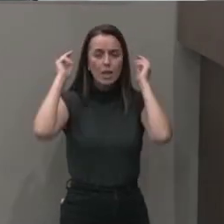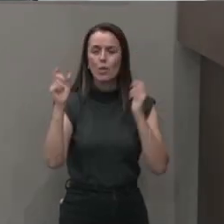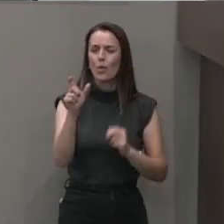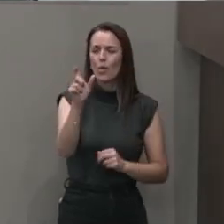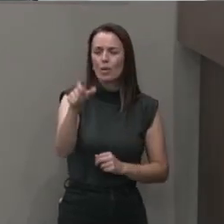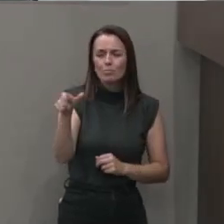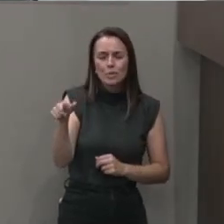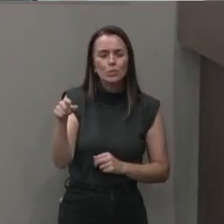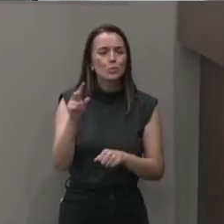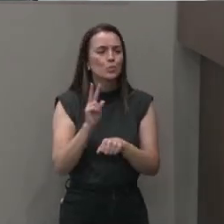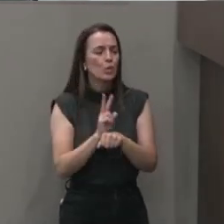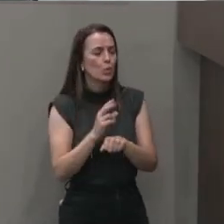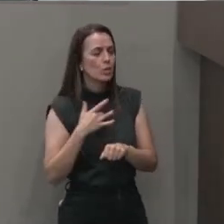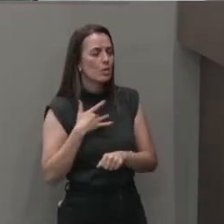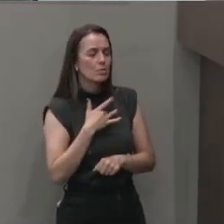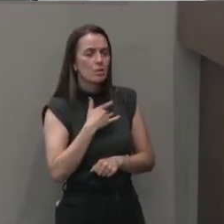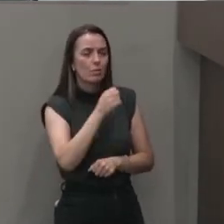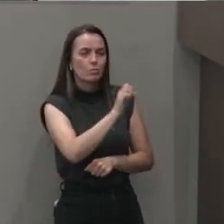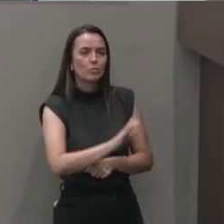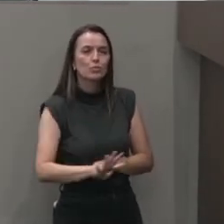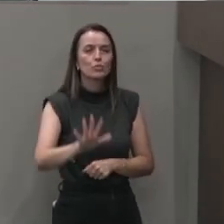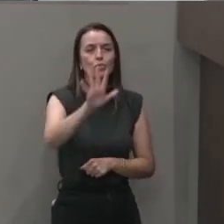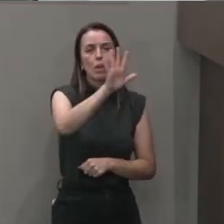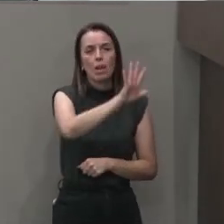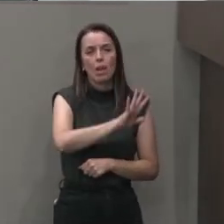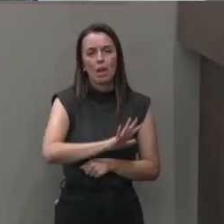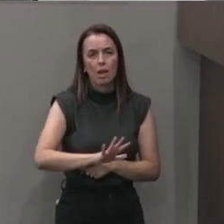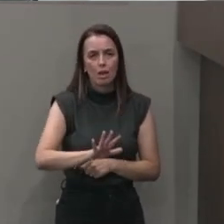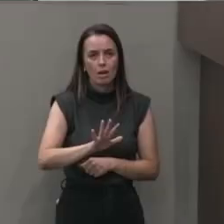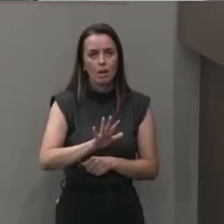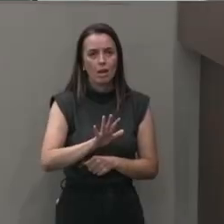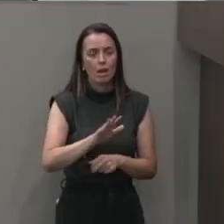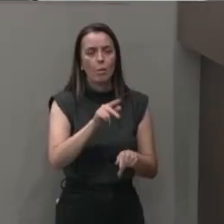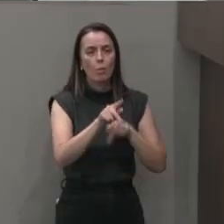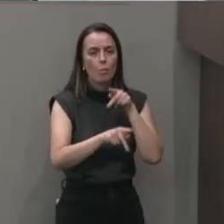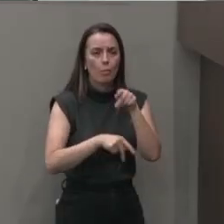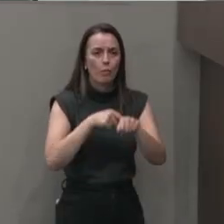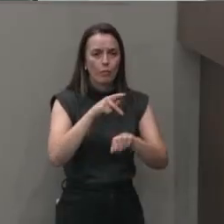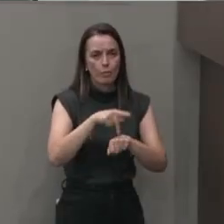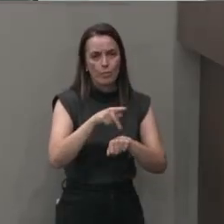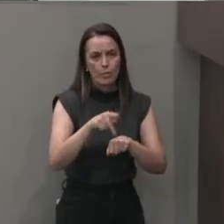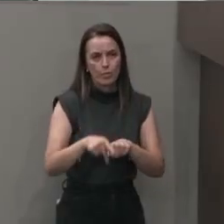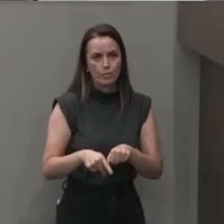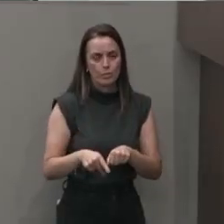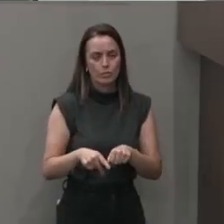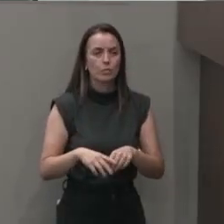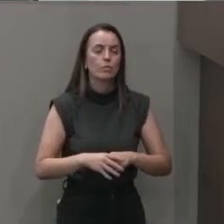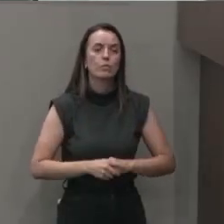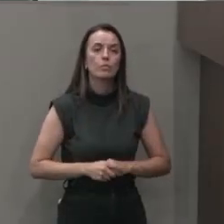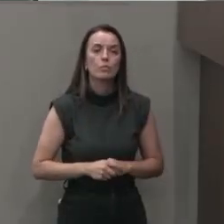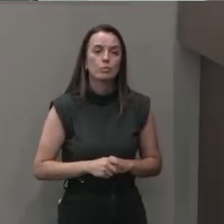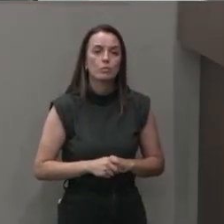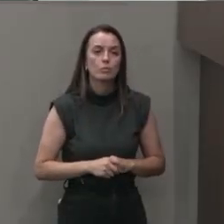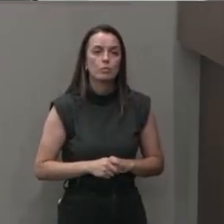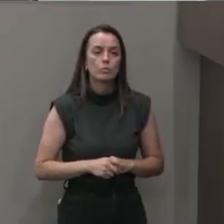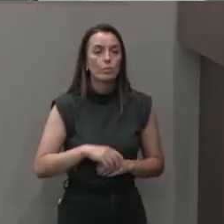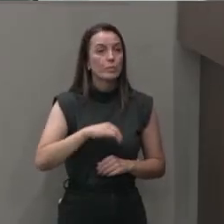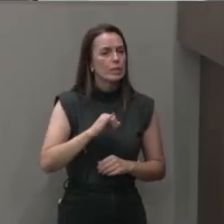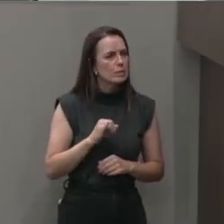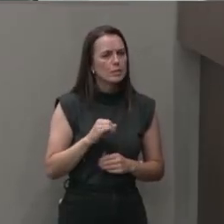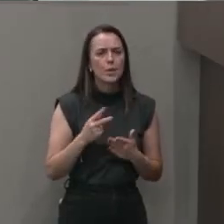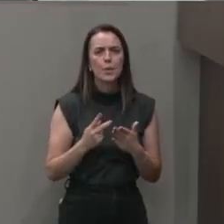cidadão passofundense. E ao mesmo tempo também para os nossos frequentadores que irão lá. Qualquer